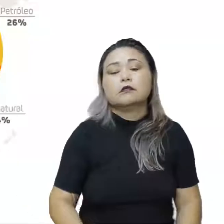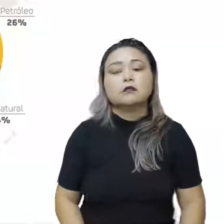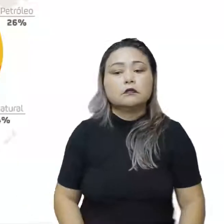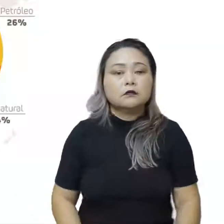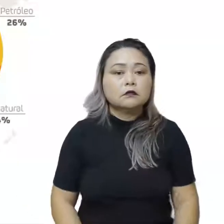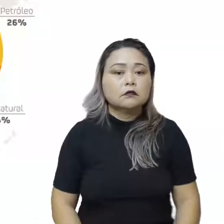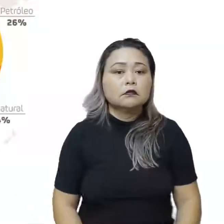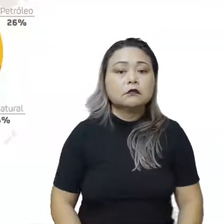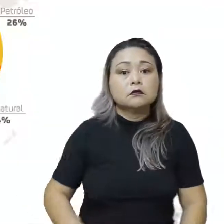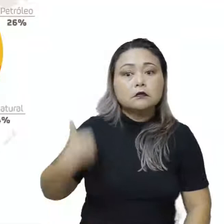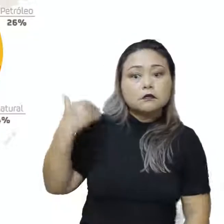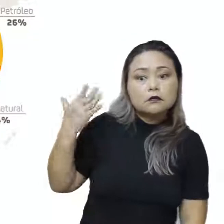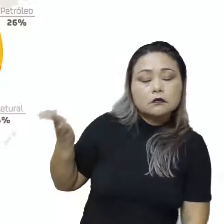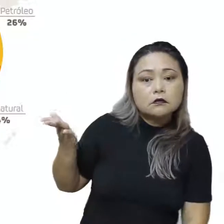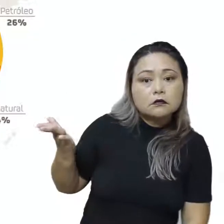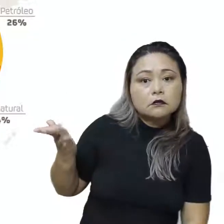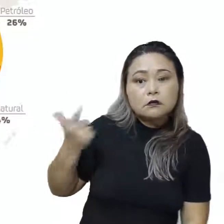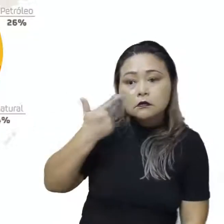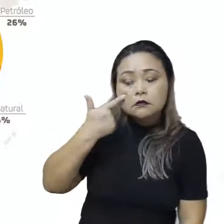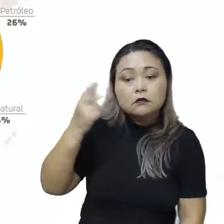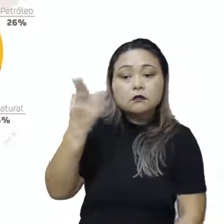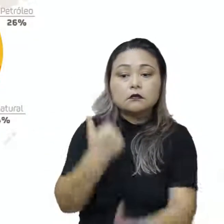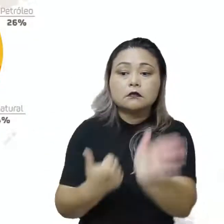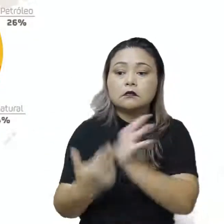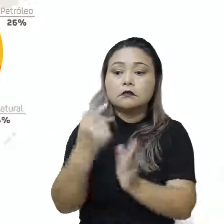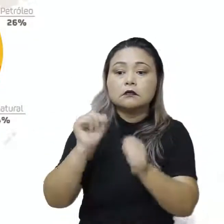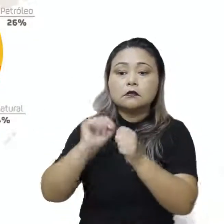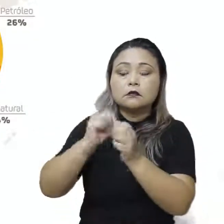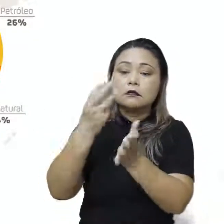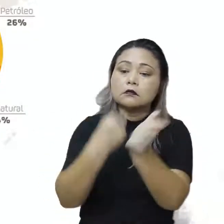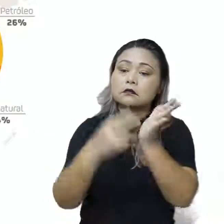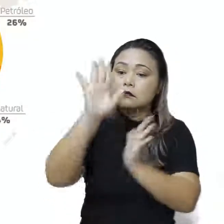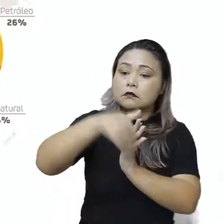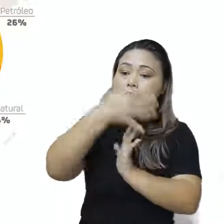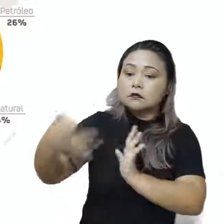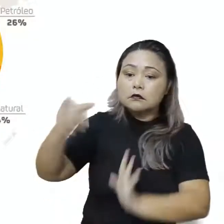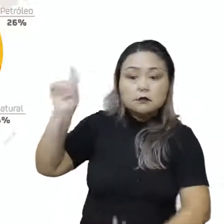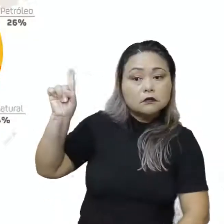energética. Ok? Vamos para a tabelinha.